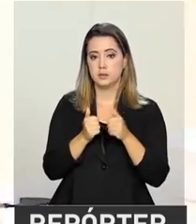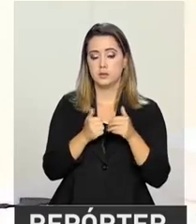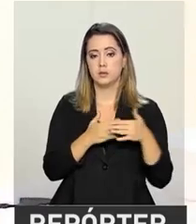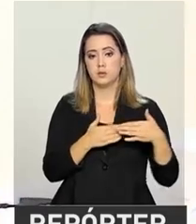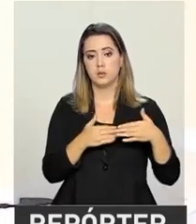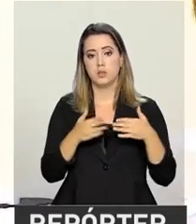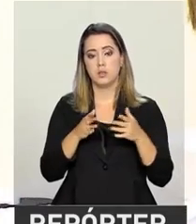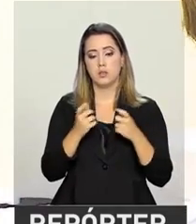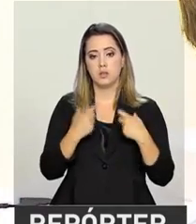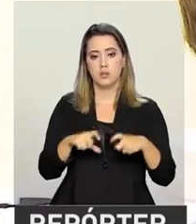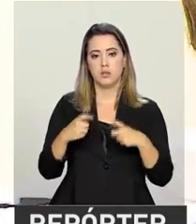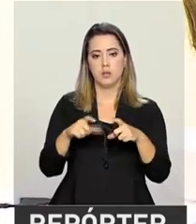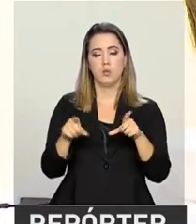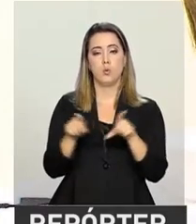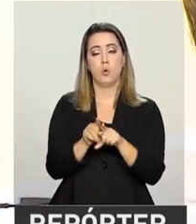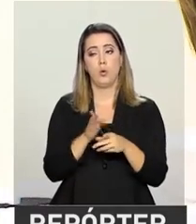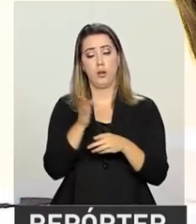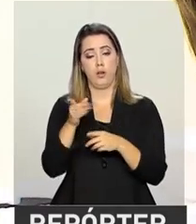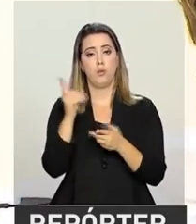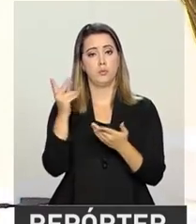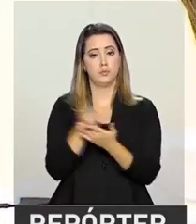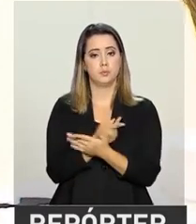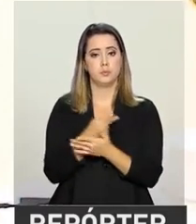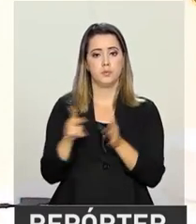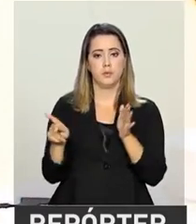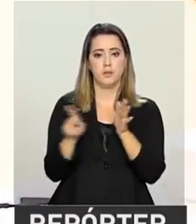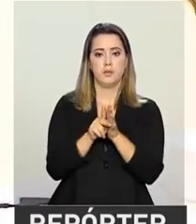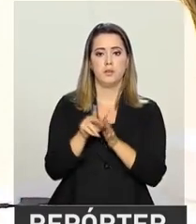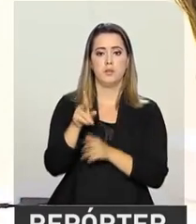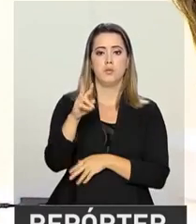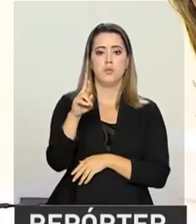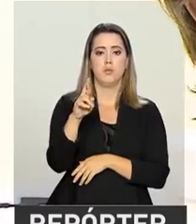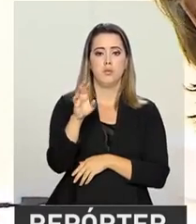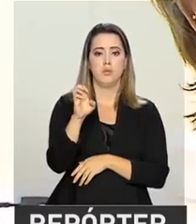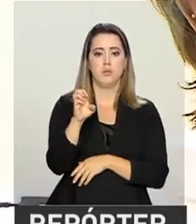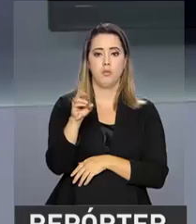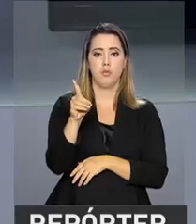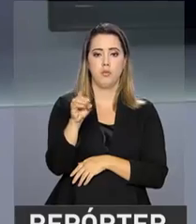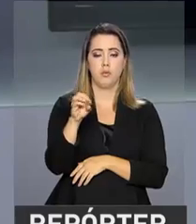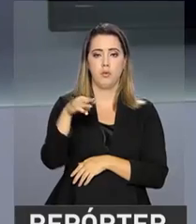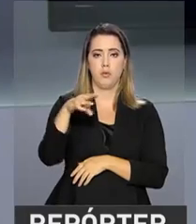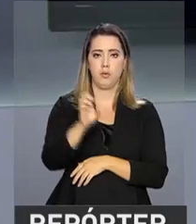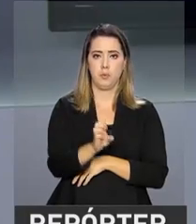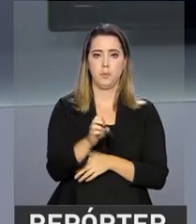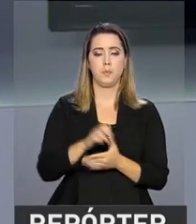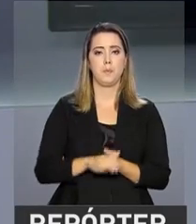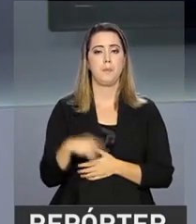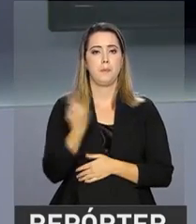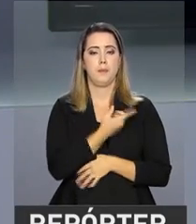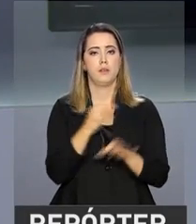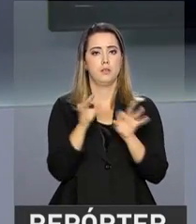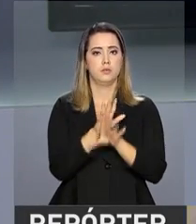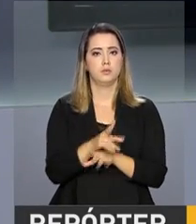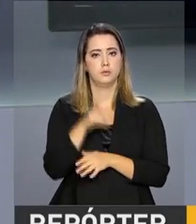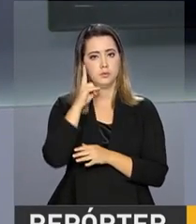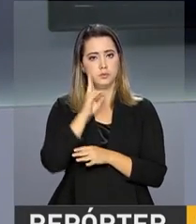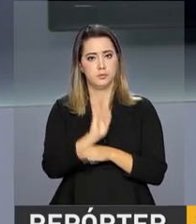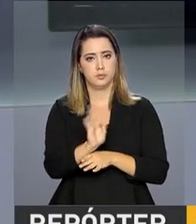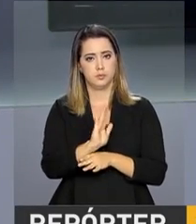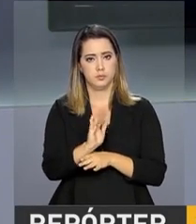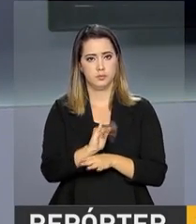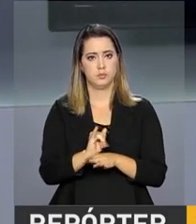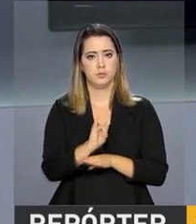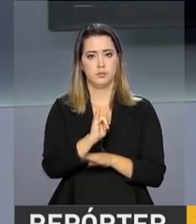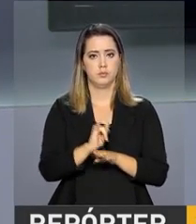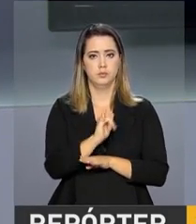até o centro transplantador o próprio redome também ele gerencia nós ficamos por aqui você pode rever